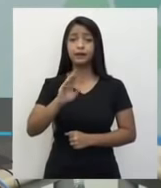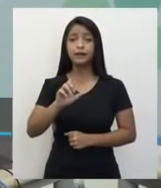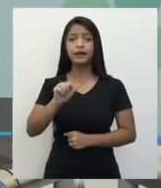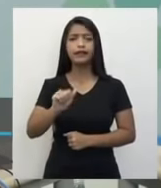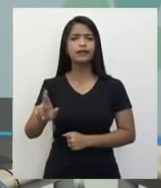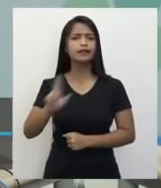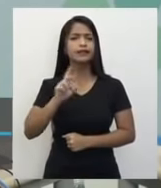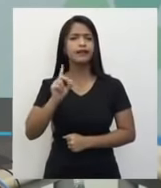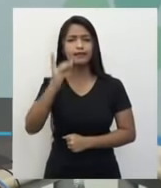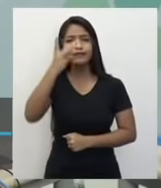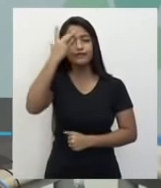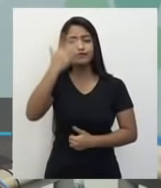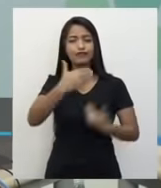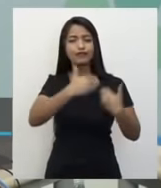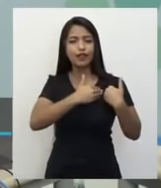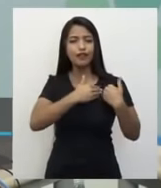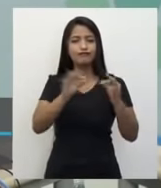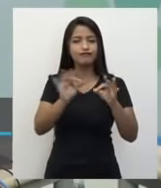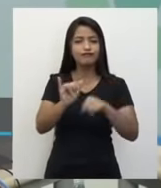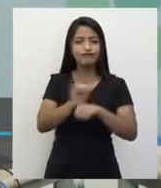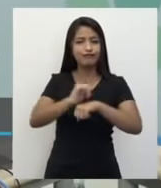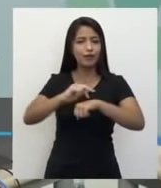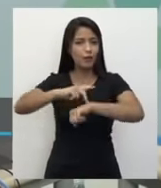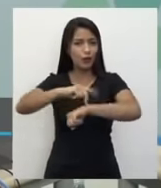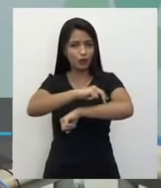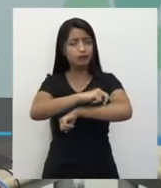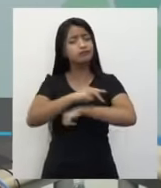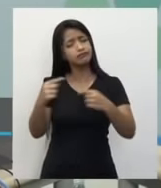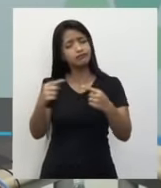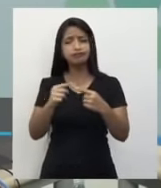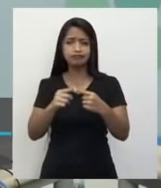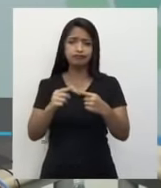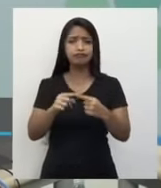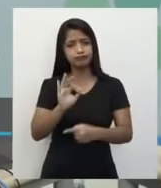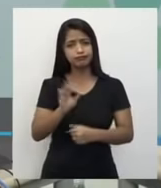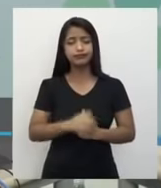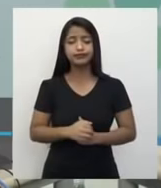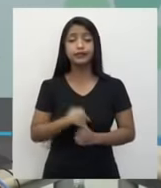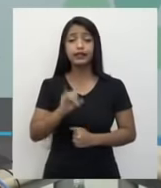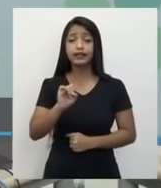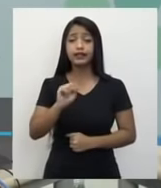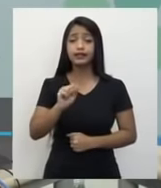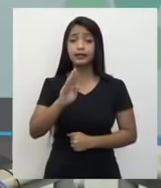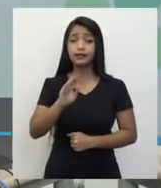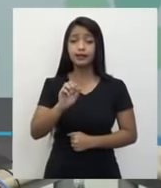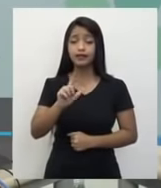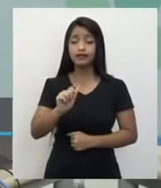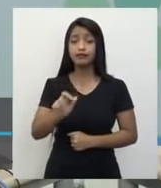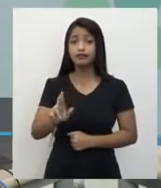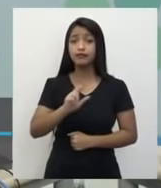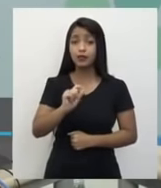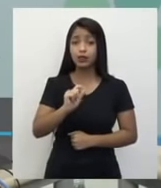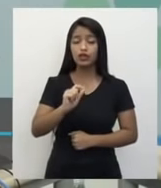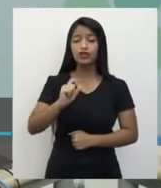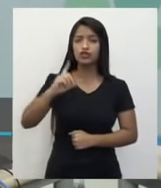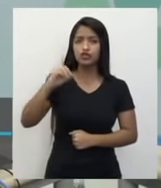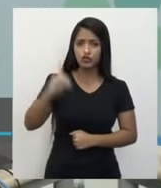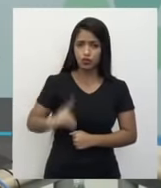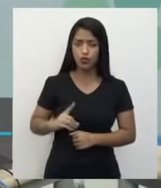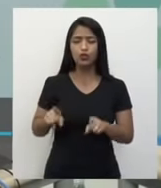correto, sim. A Roberta, diretor e os produtores. Obrigada, Roberta, pela participação.